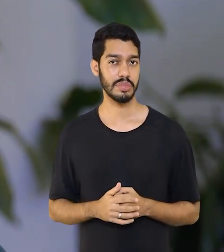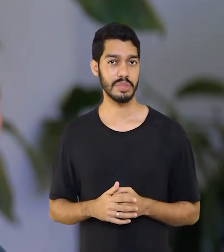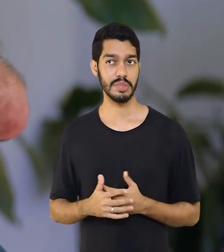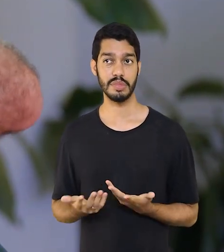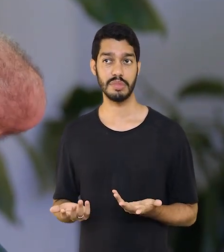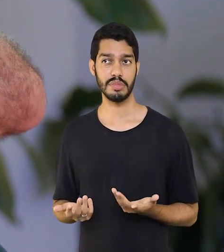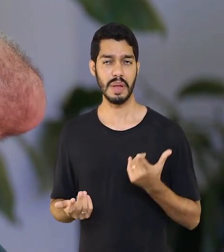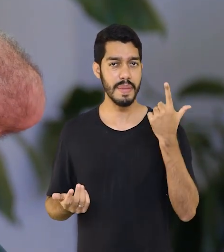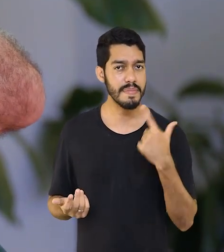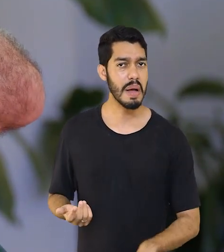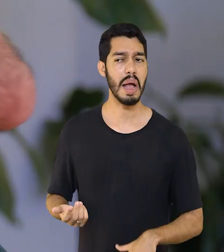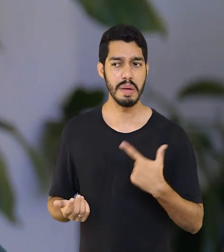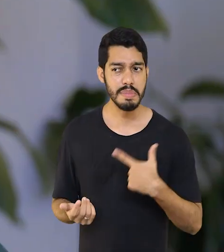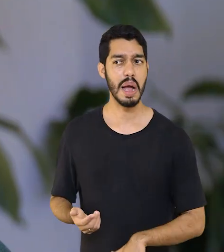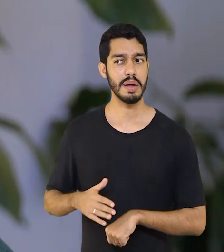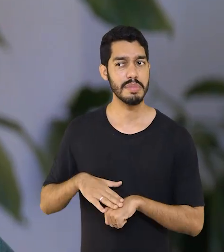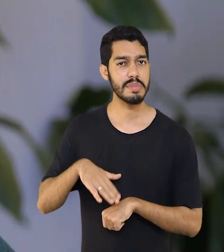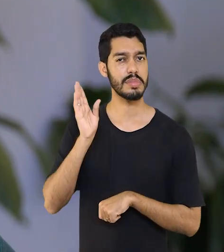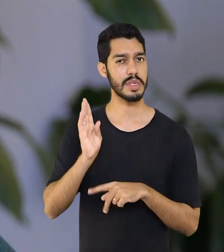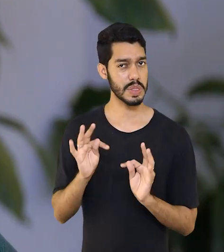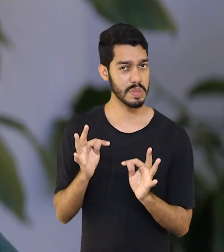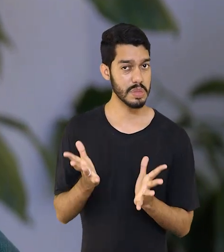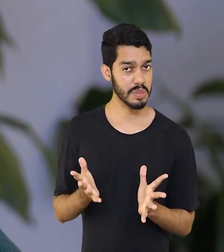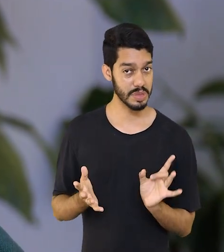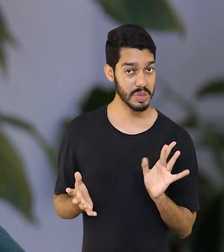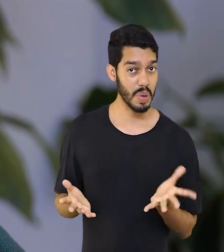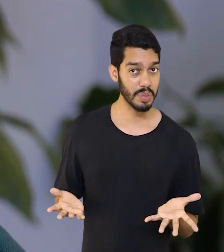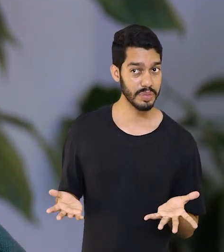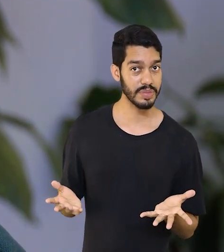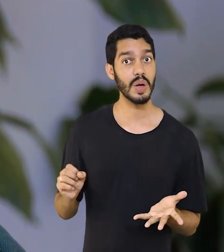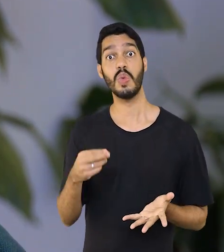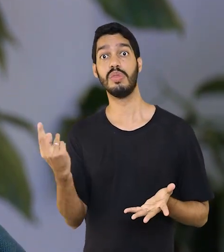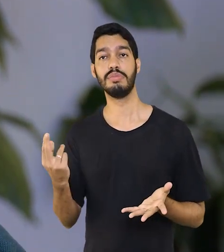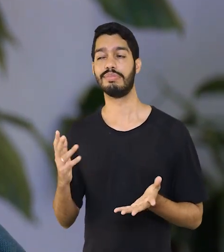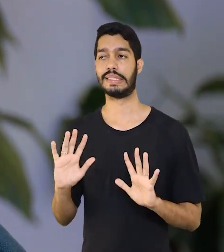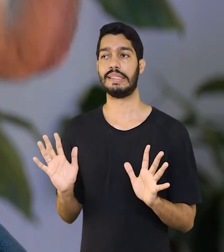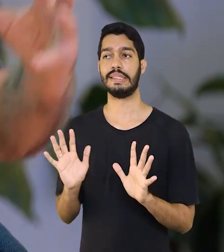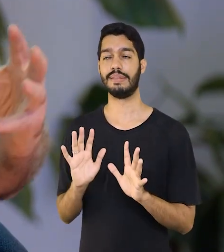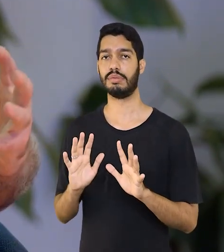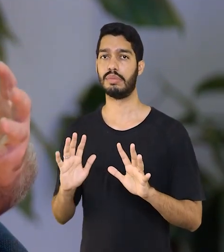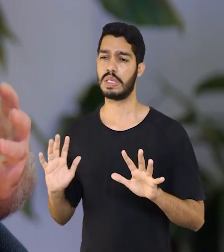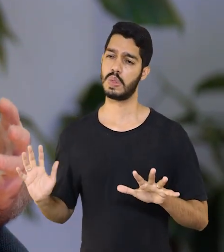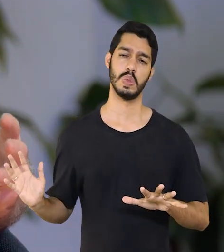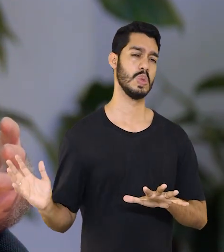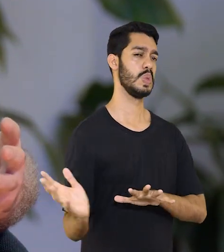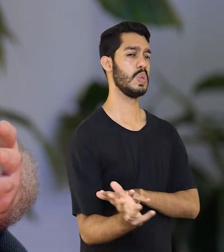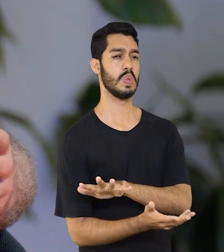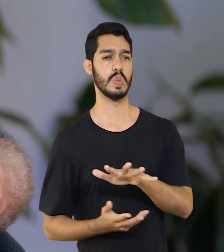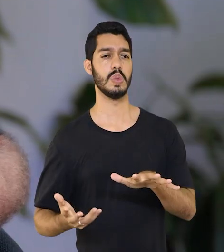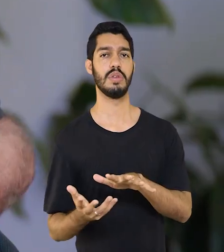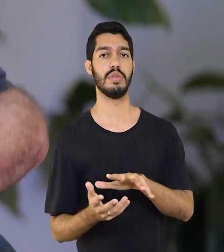Só? É mais tecnologia na cirurgia? Só? Ou uma mudança